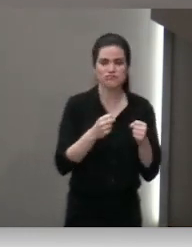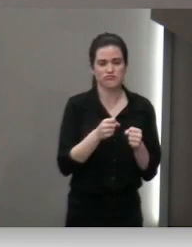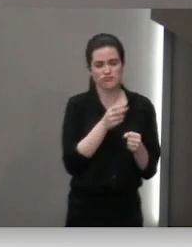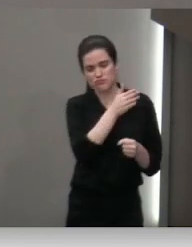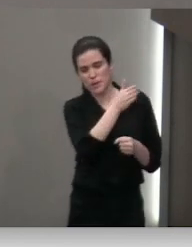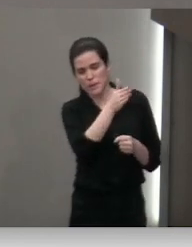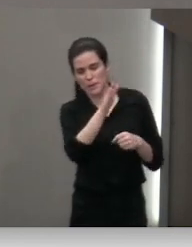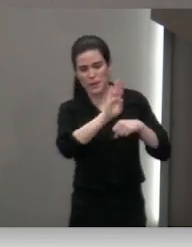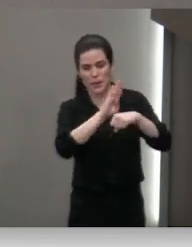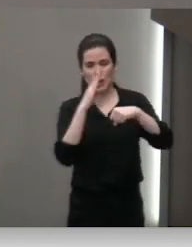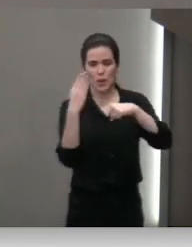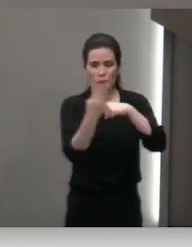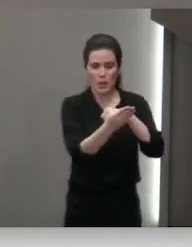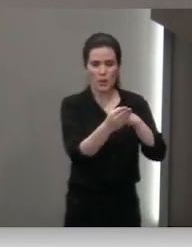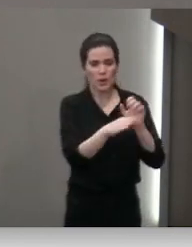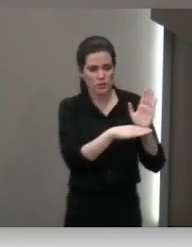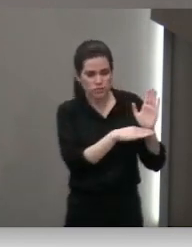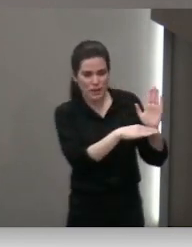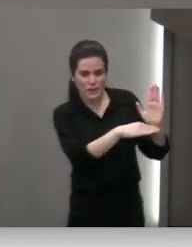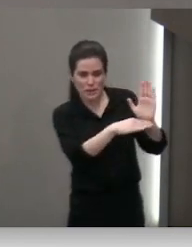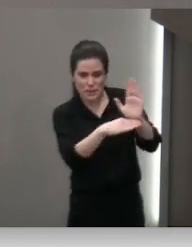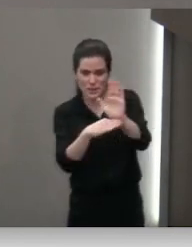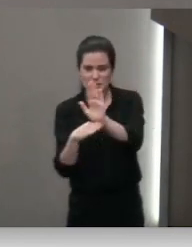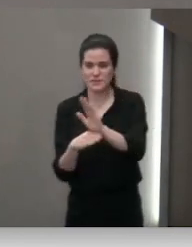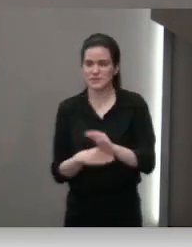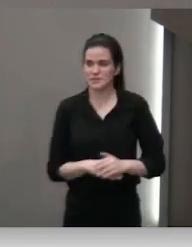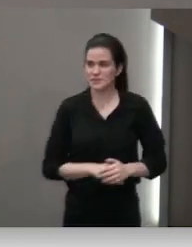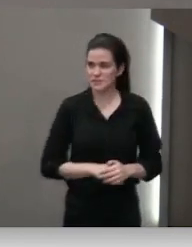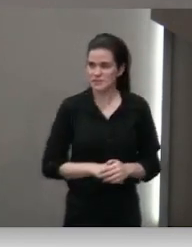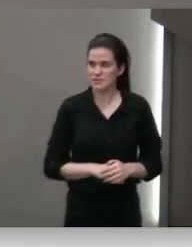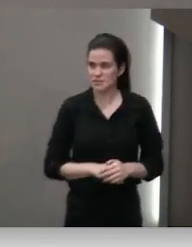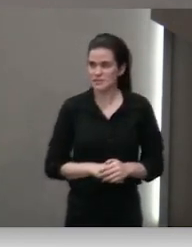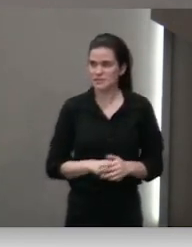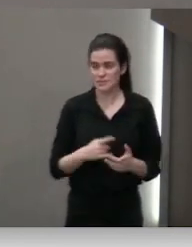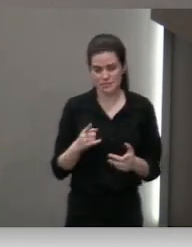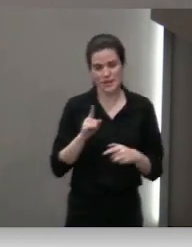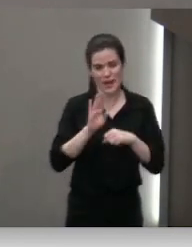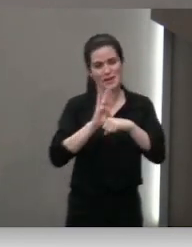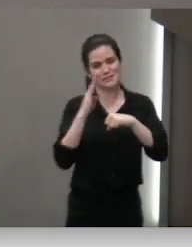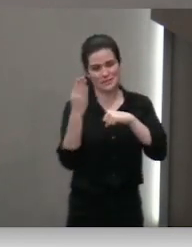para auxiliar a comunidade. Aqueles postinhos que tinha nas